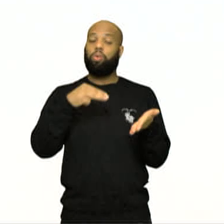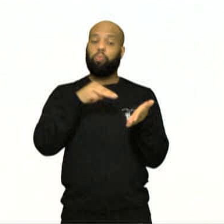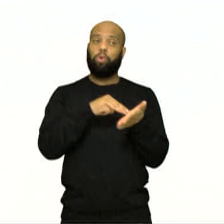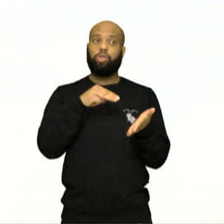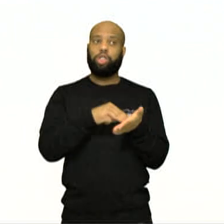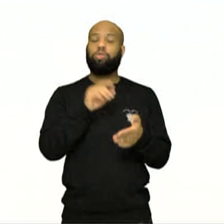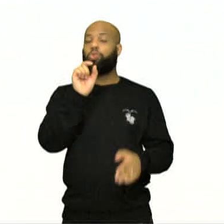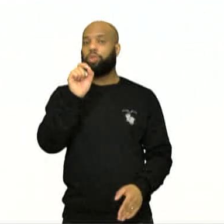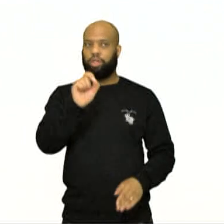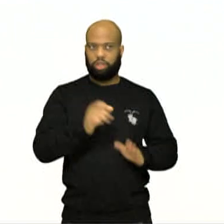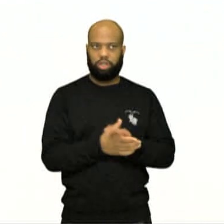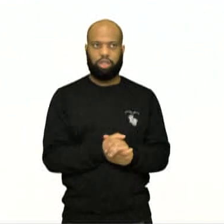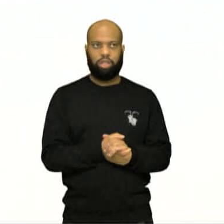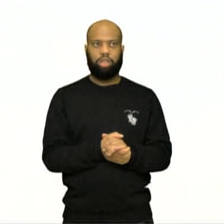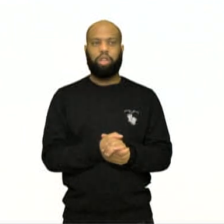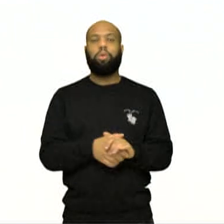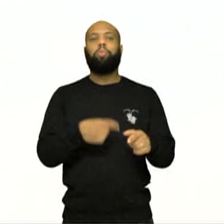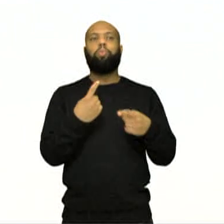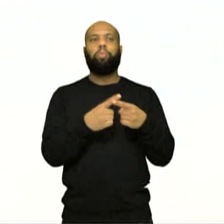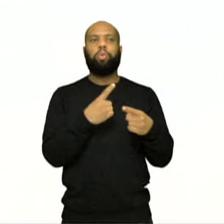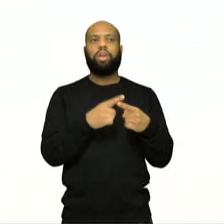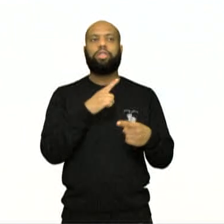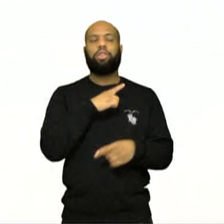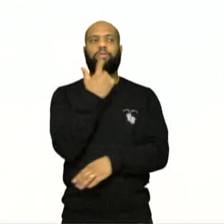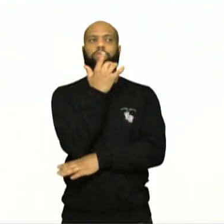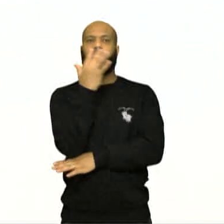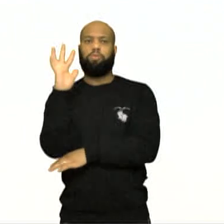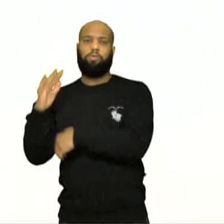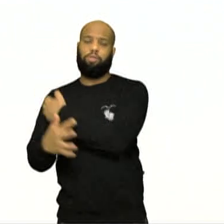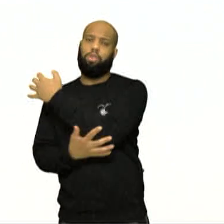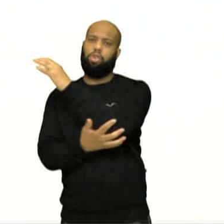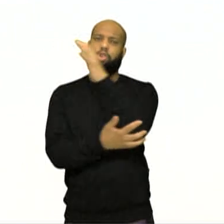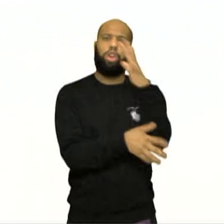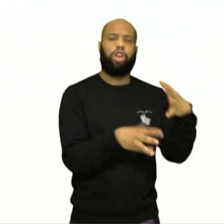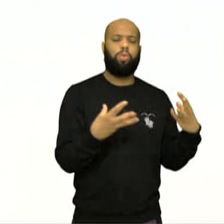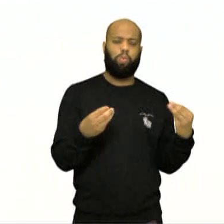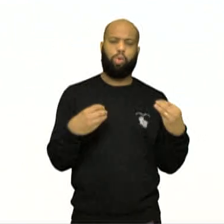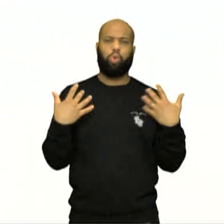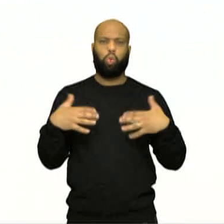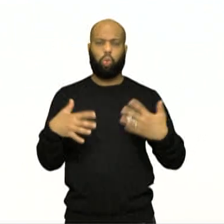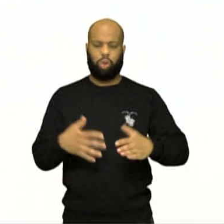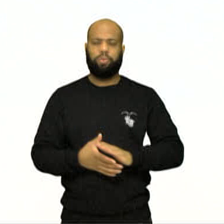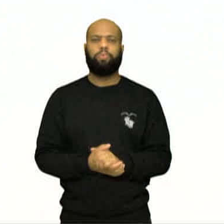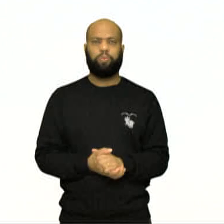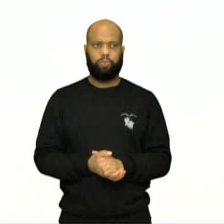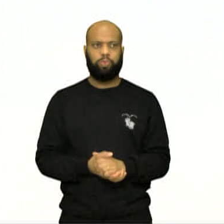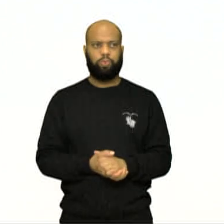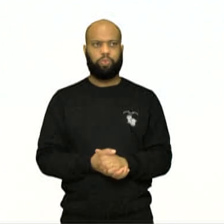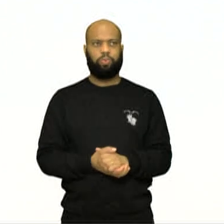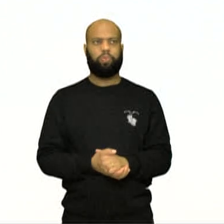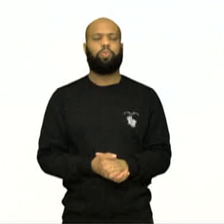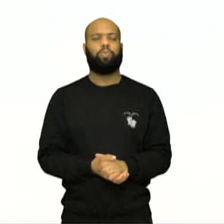motivos é justamente porque as florestas cobrem a maior parte do país, tá?